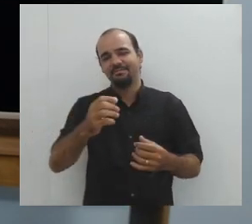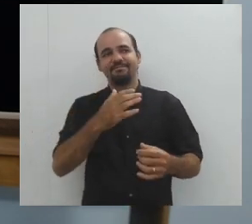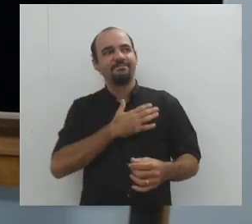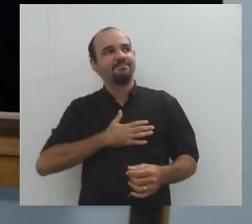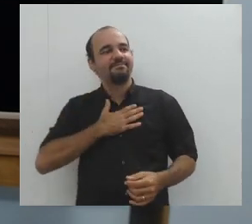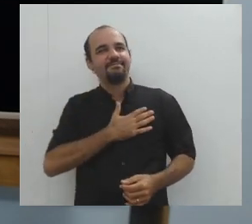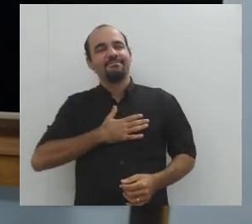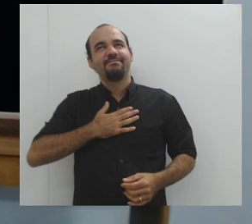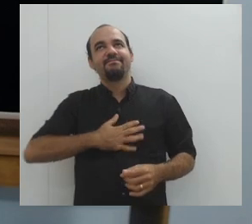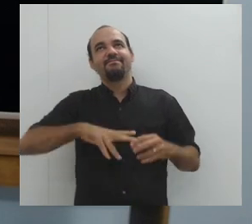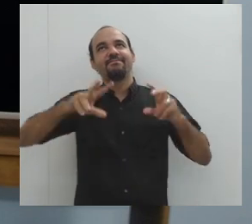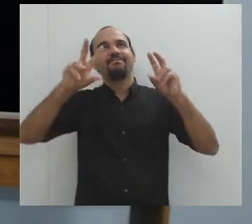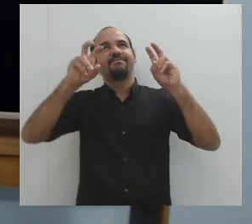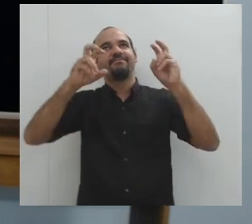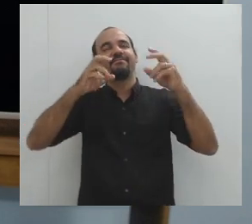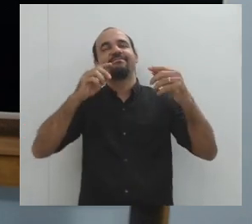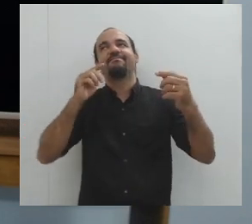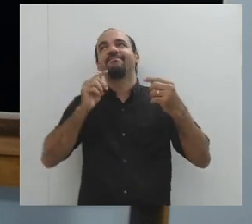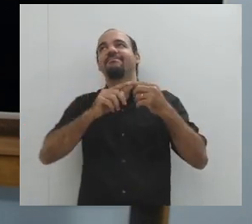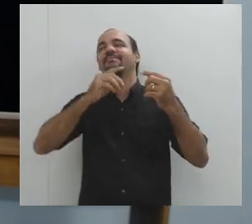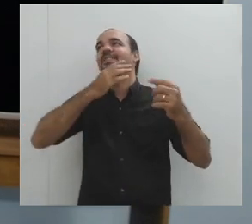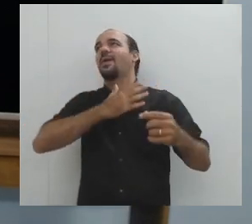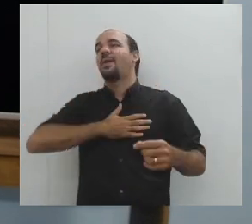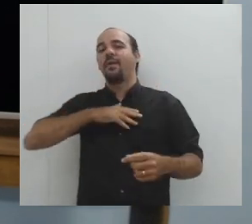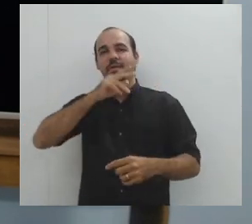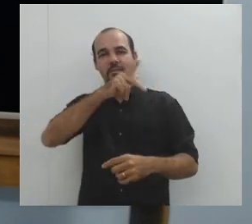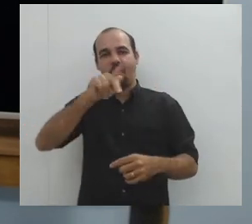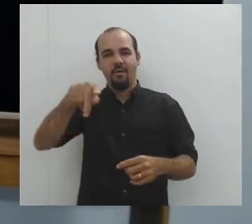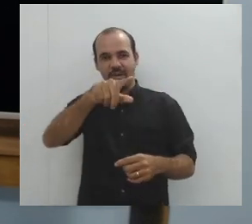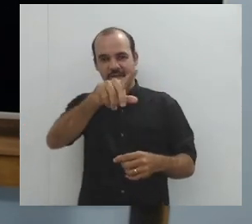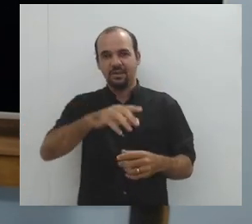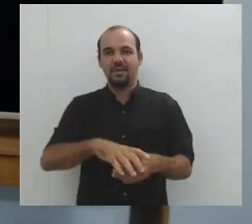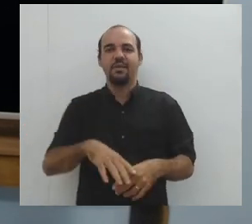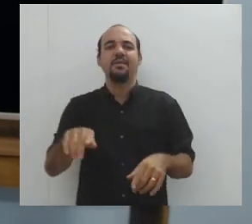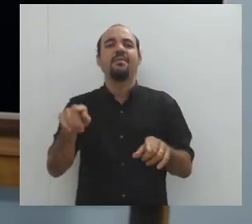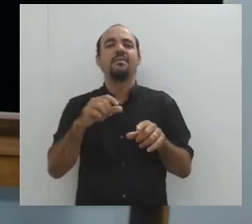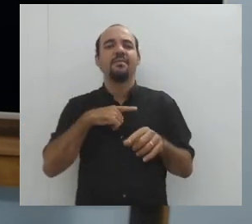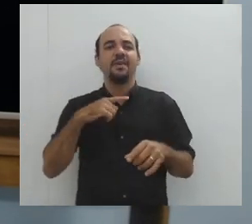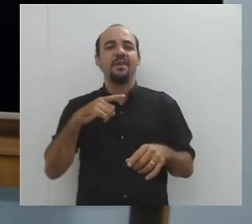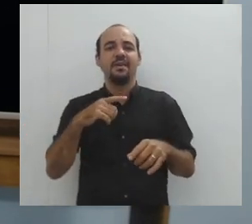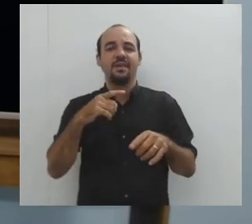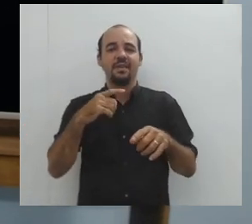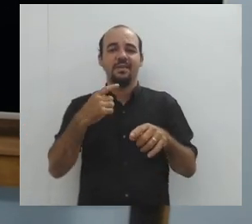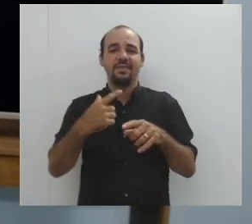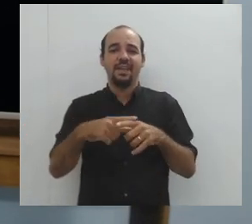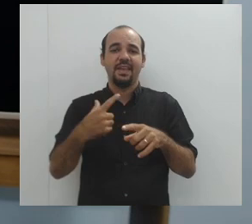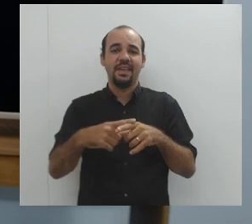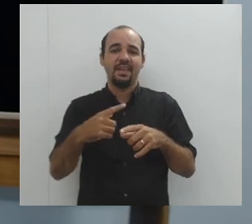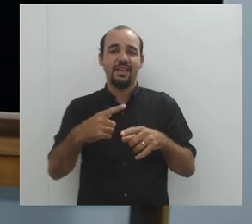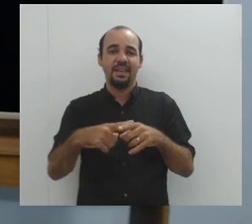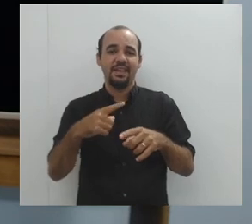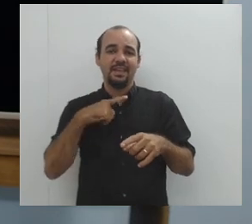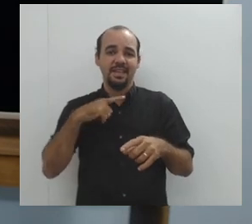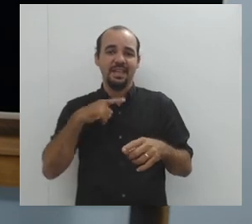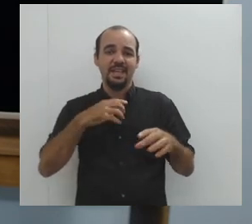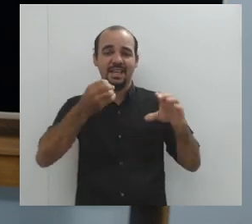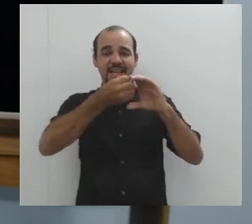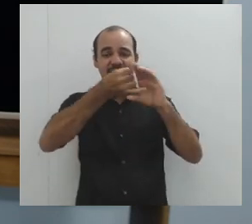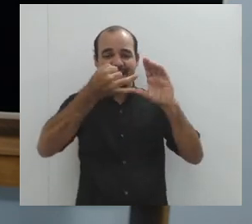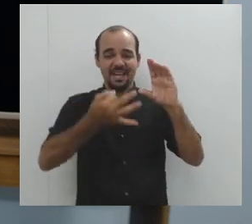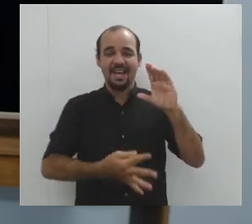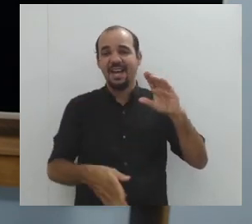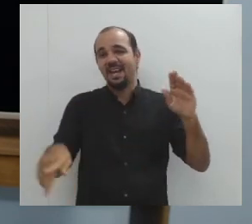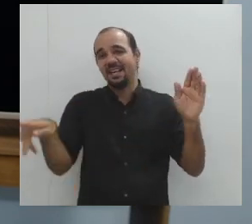quê? Como característica, você pode, que é uma característica do jogo popular, você